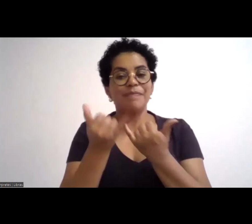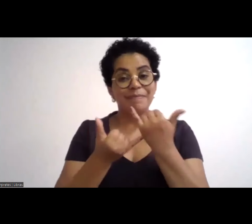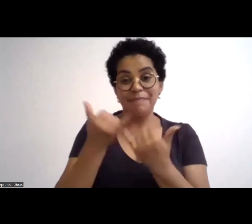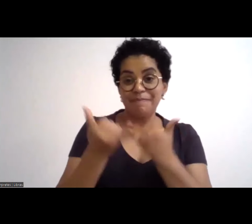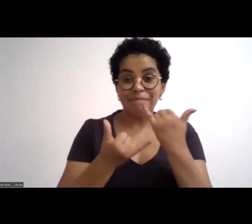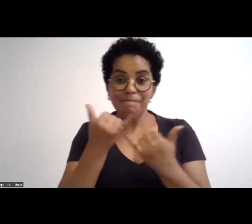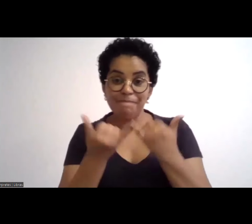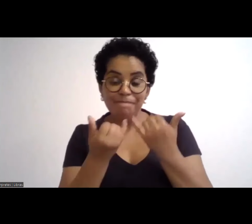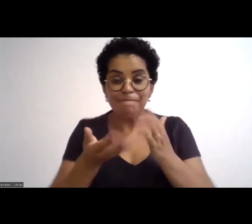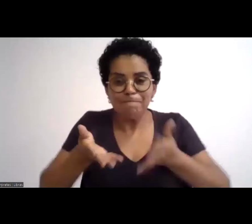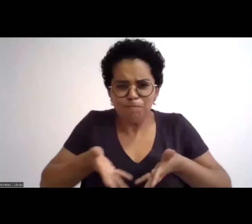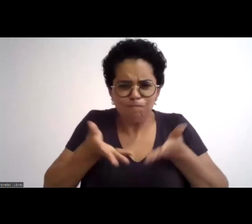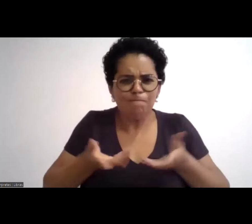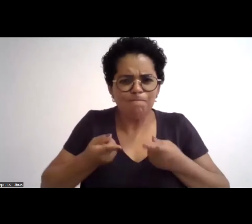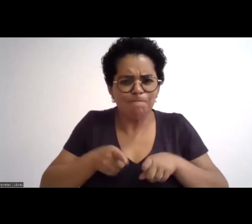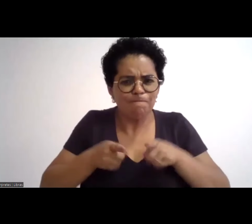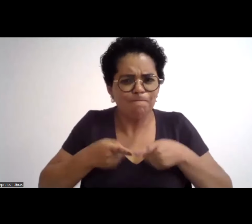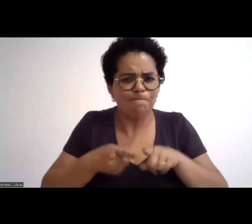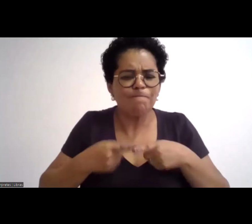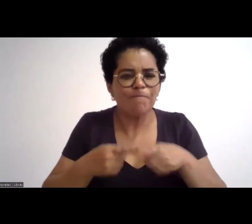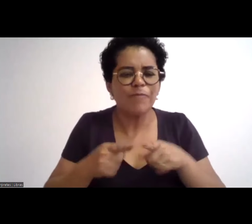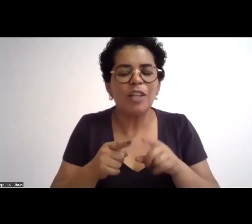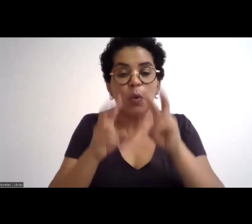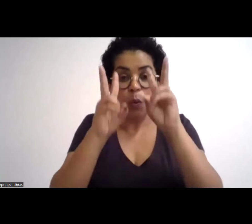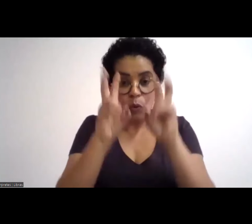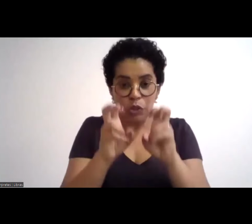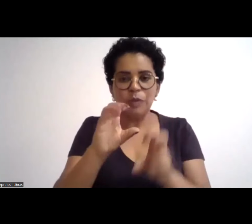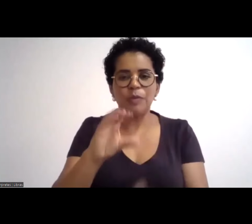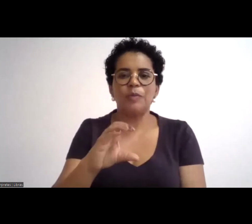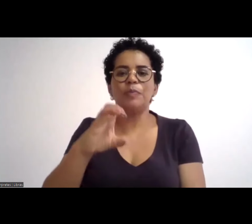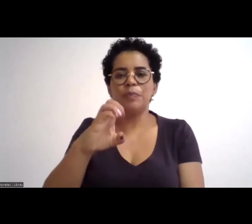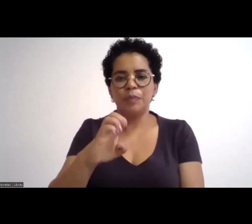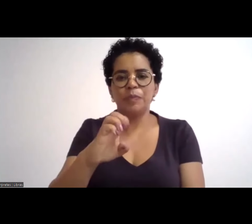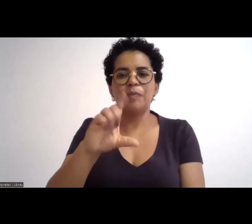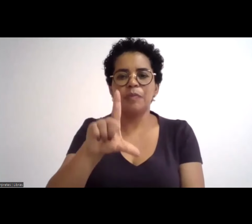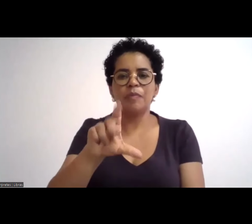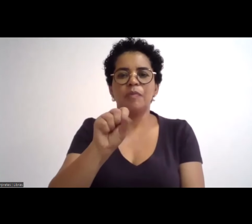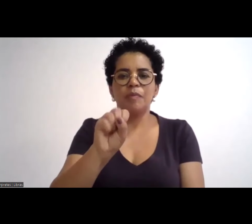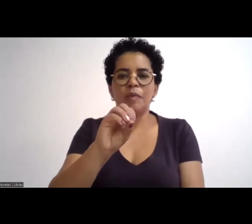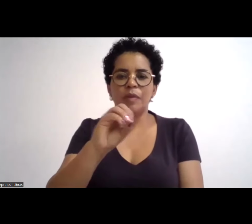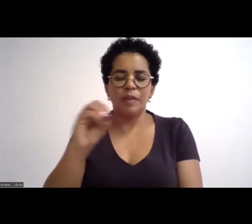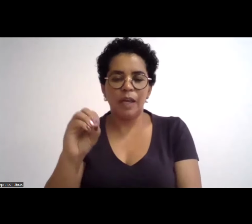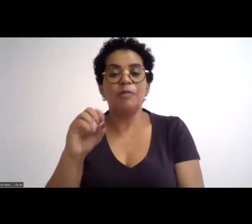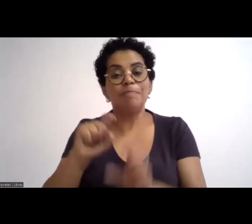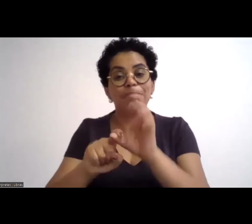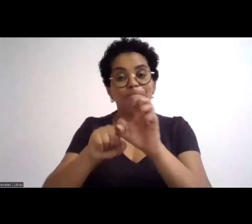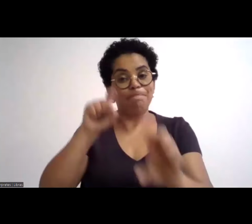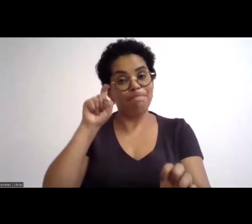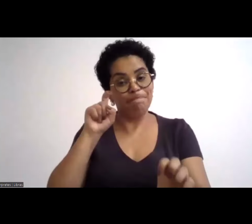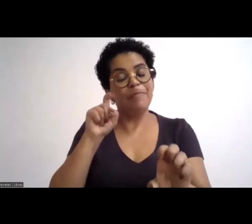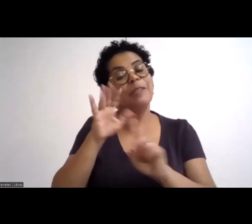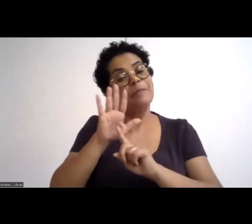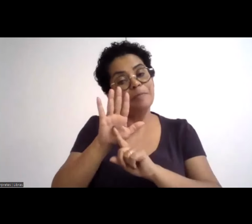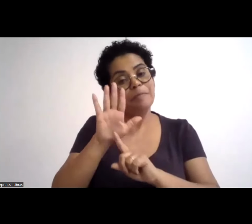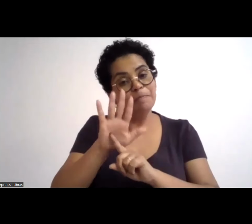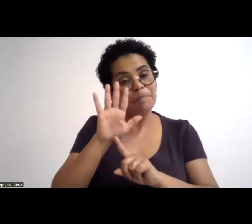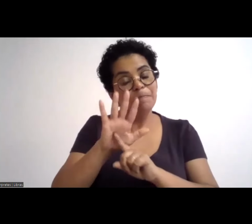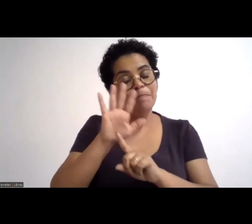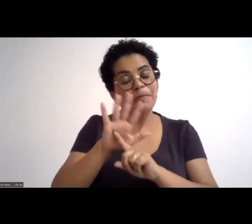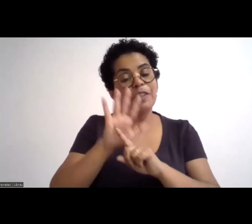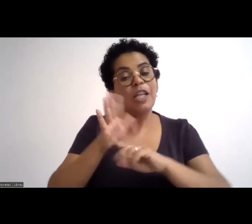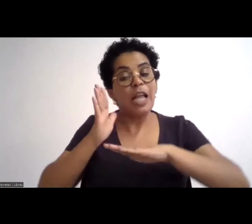uma provocação com o título do Celso Furtado. Celso fala de criatividade e dependência, não é? Nessa